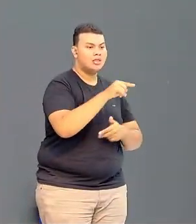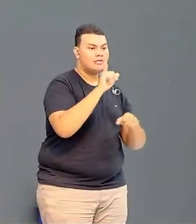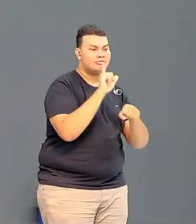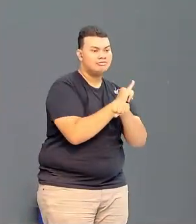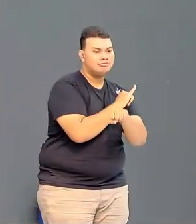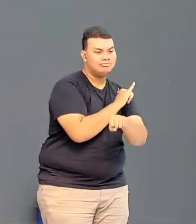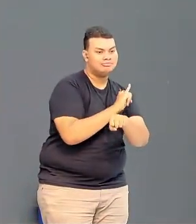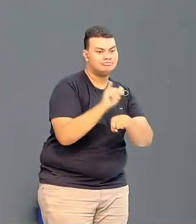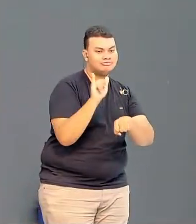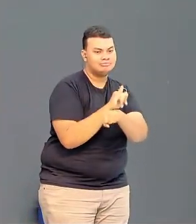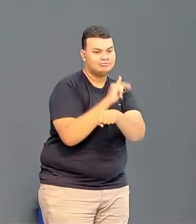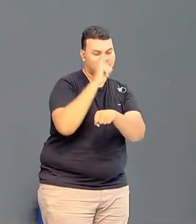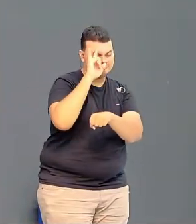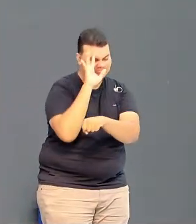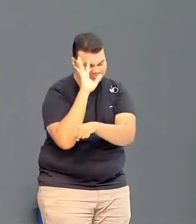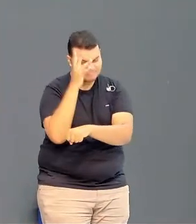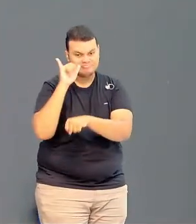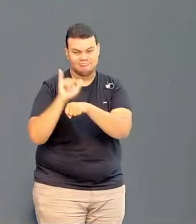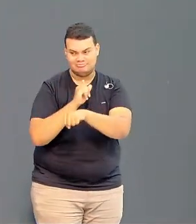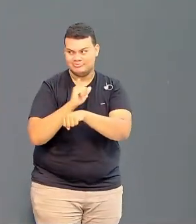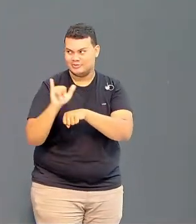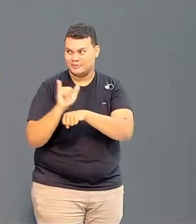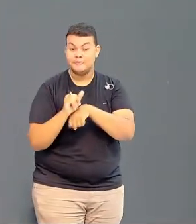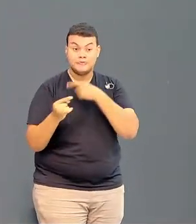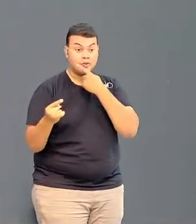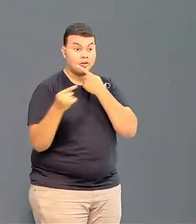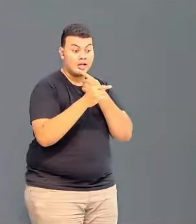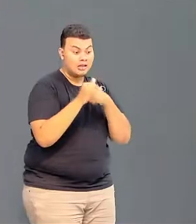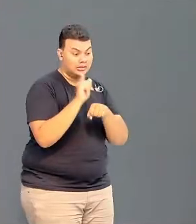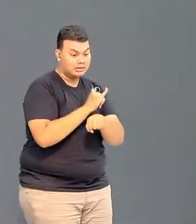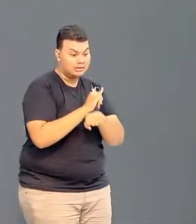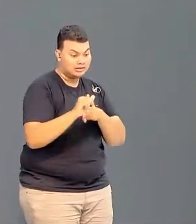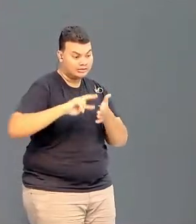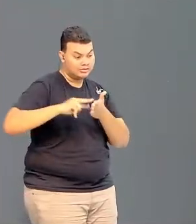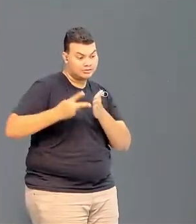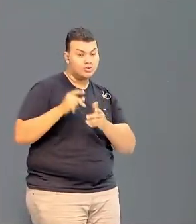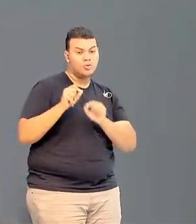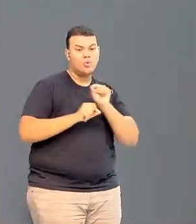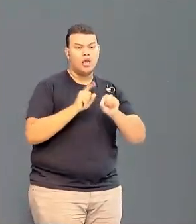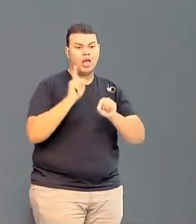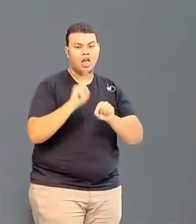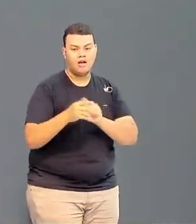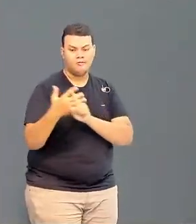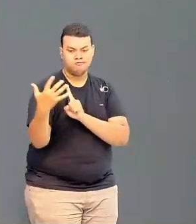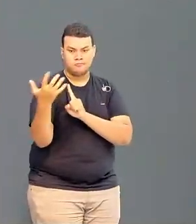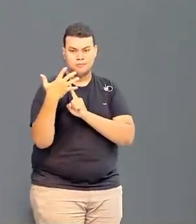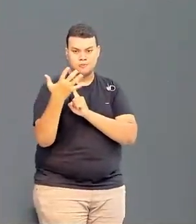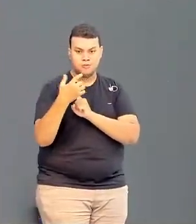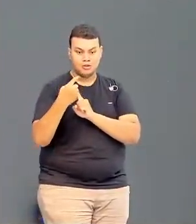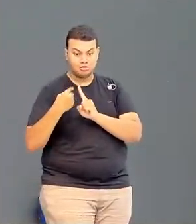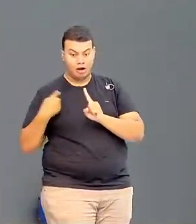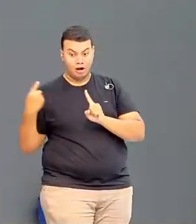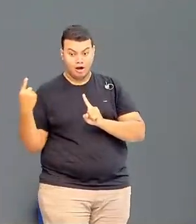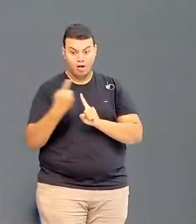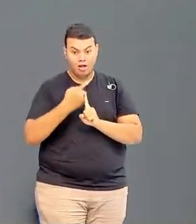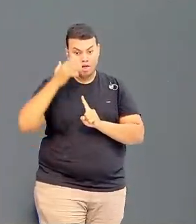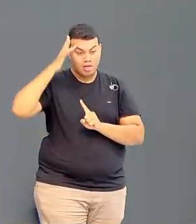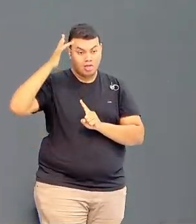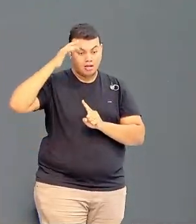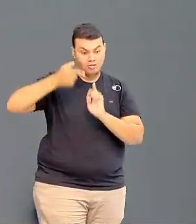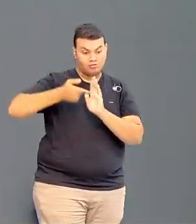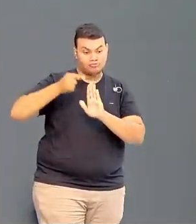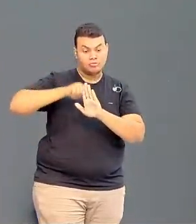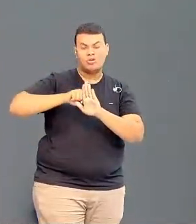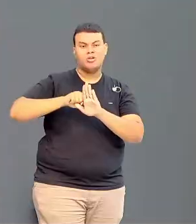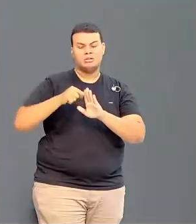De astúcia. E a sua astúcia é fazer eu, você, nós entendermos que nós não